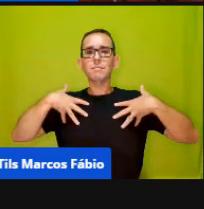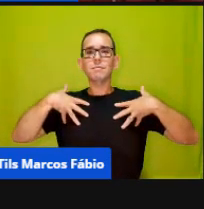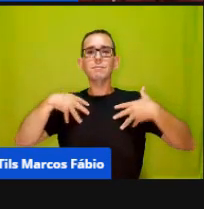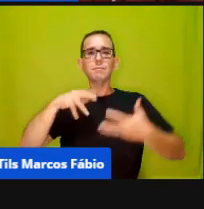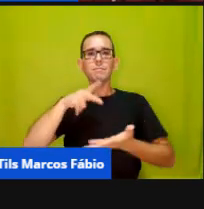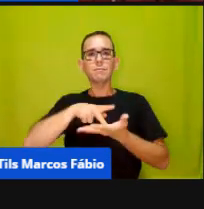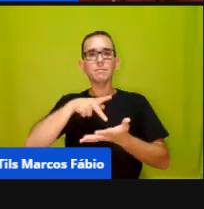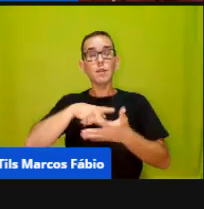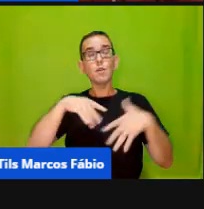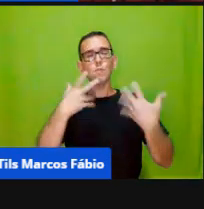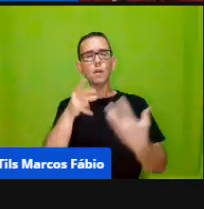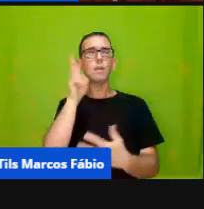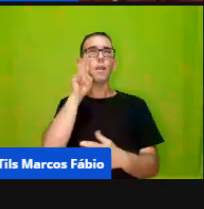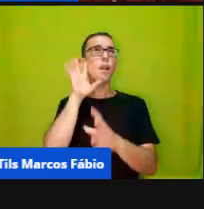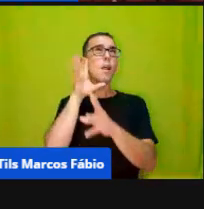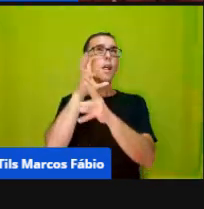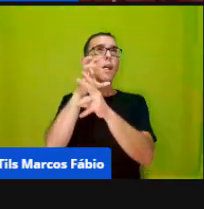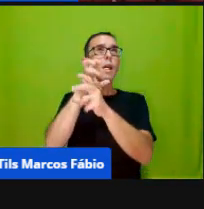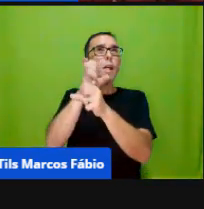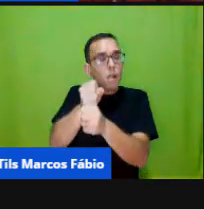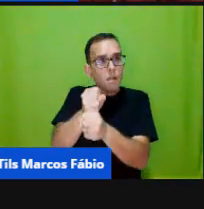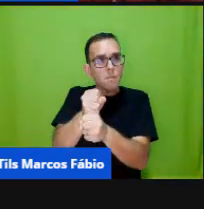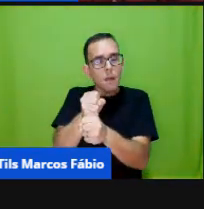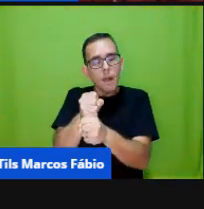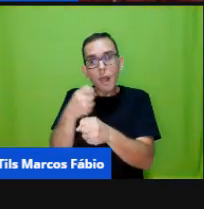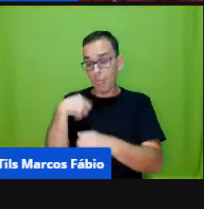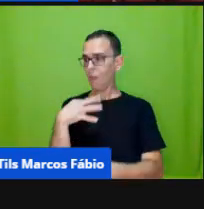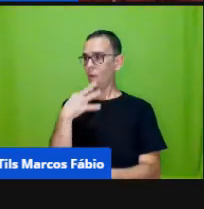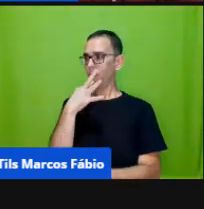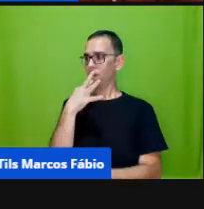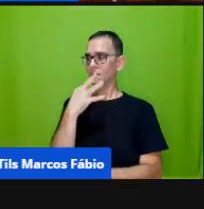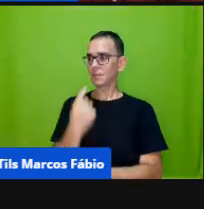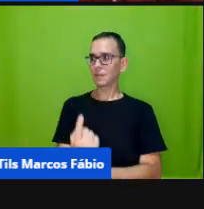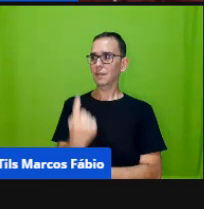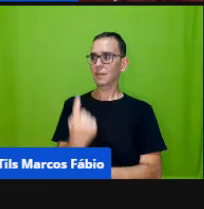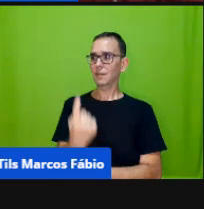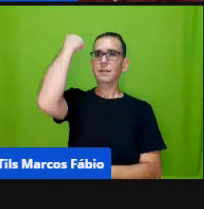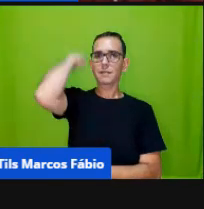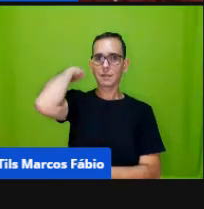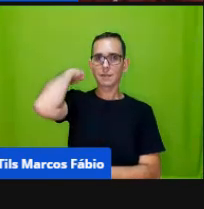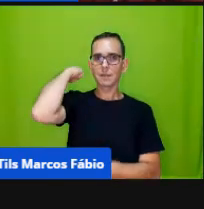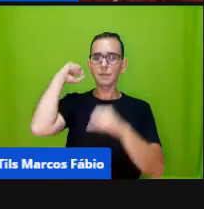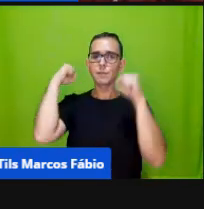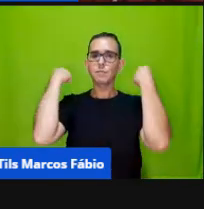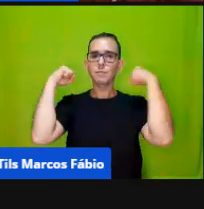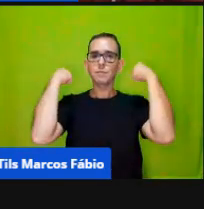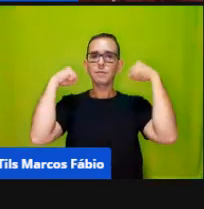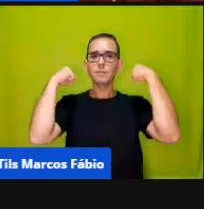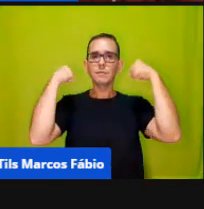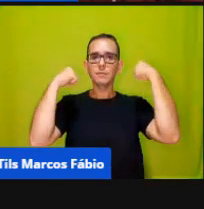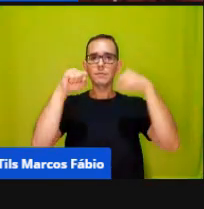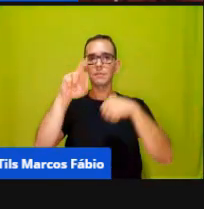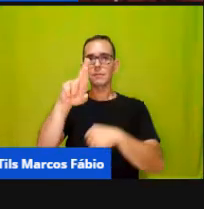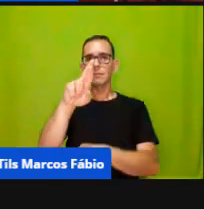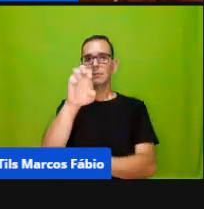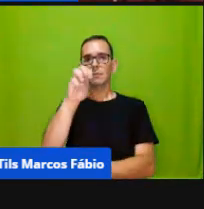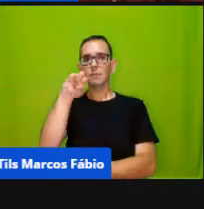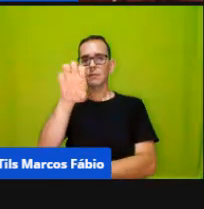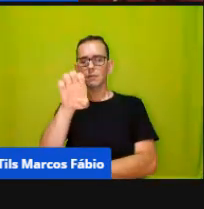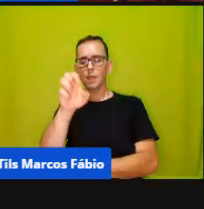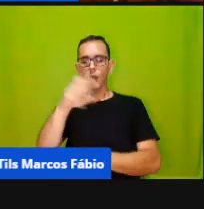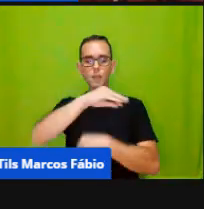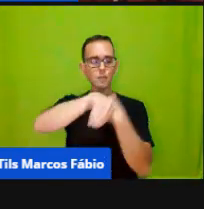quando relembra, eu conheci a REME, a história da educação física na REME, né? E aí a gente mistura um